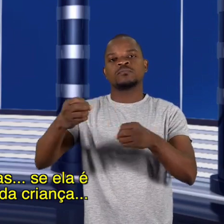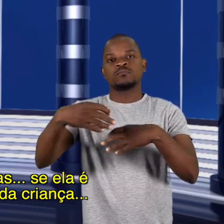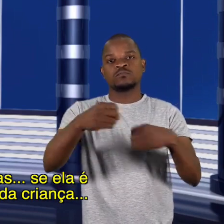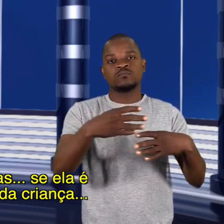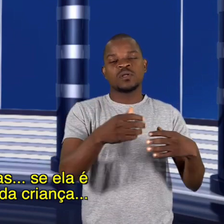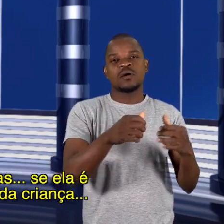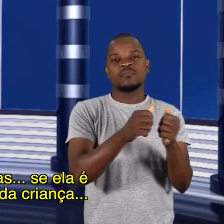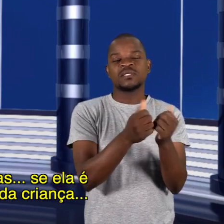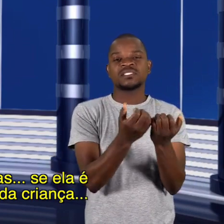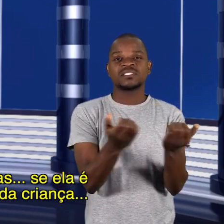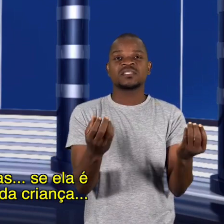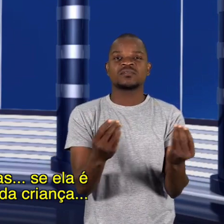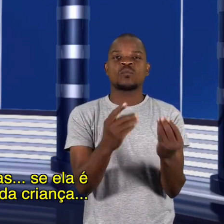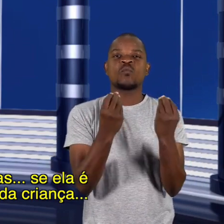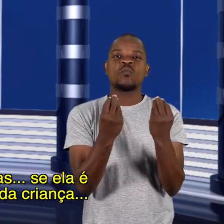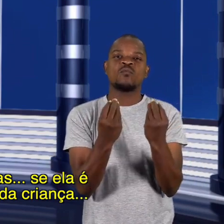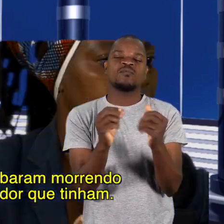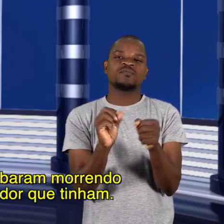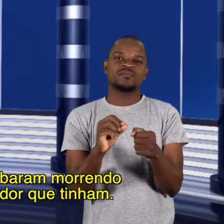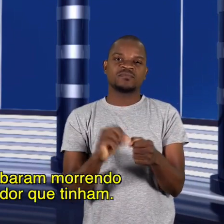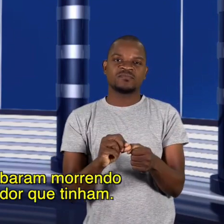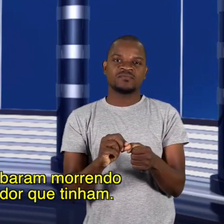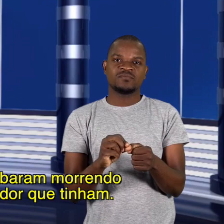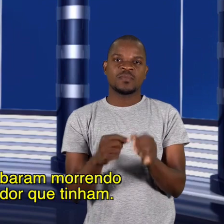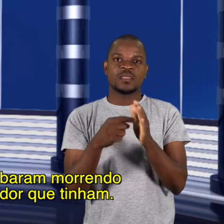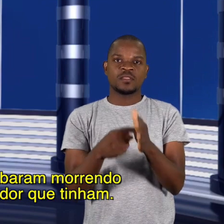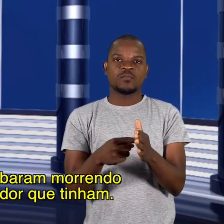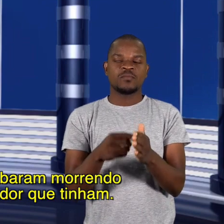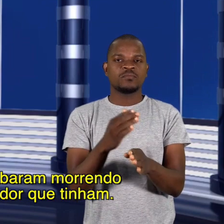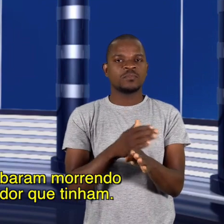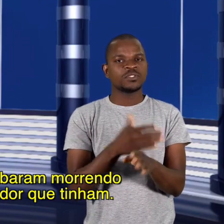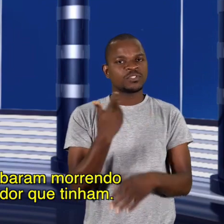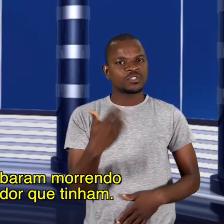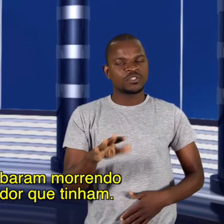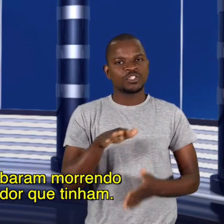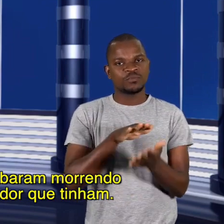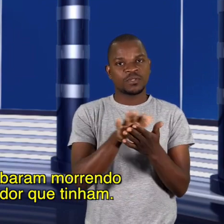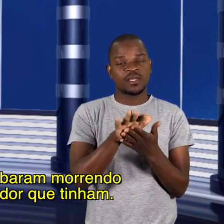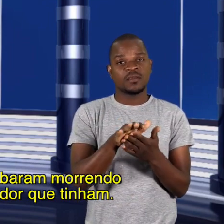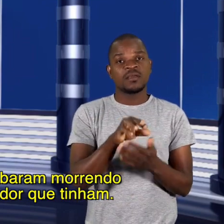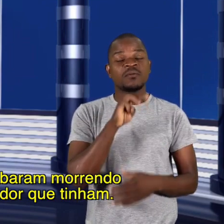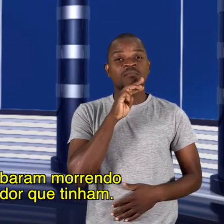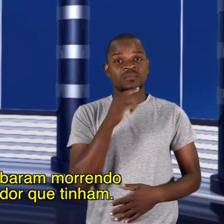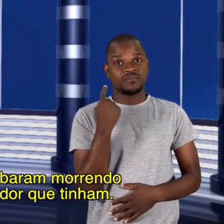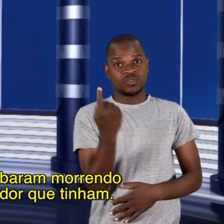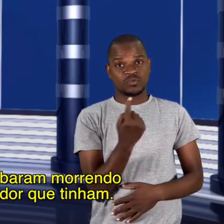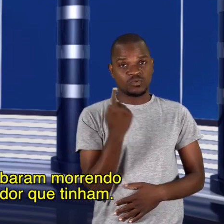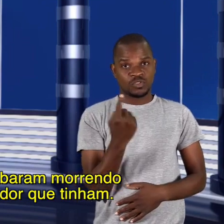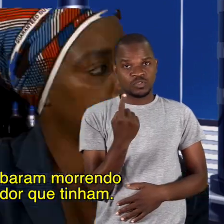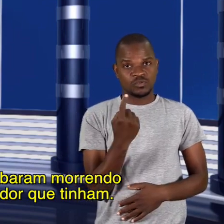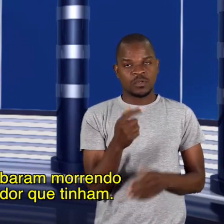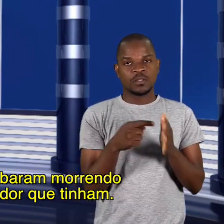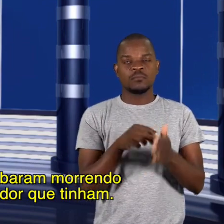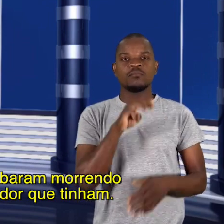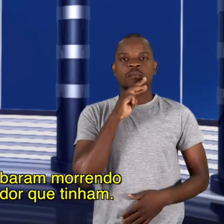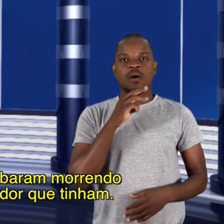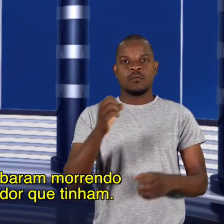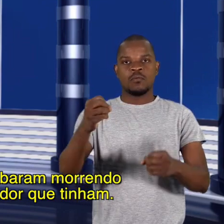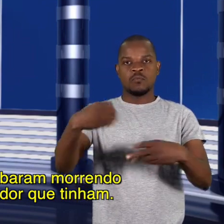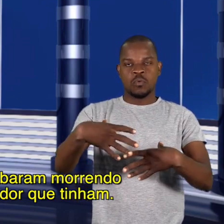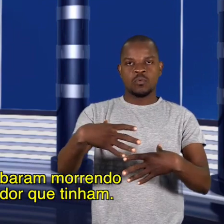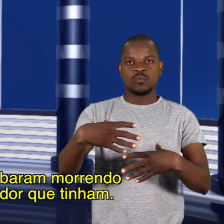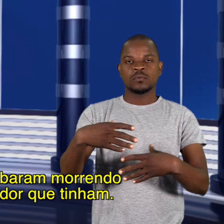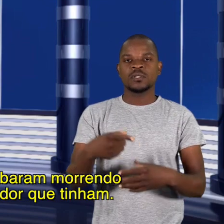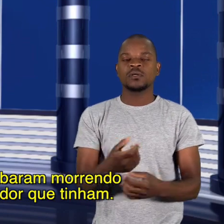contaminada qual vai ser o destino daquela criança? Em alguns países nós vimos que algumas crianças perderam a vida porque o único